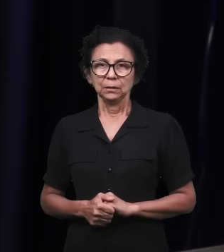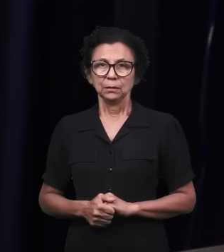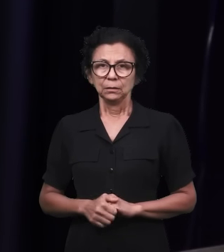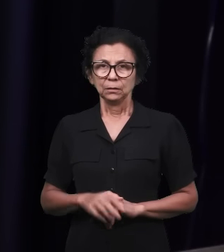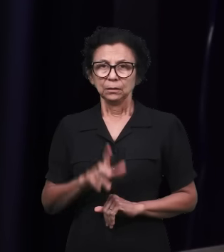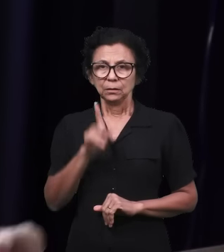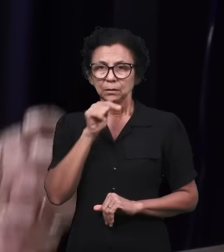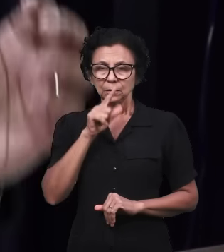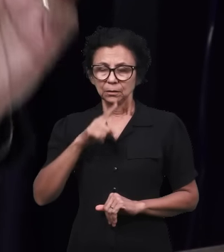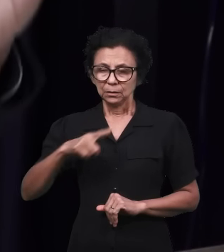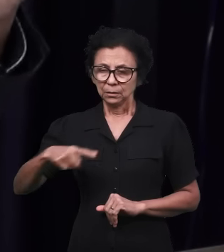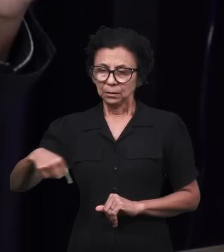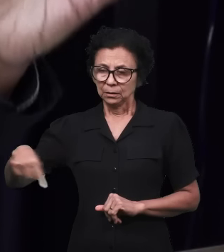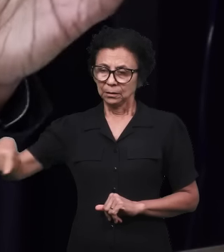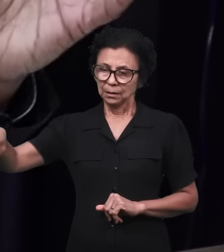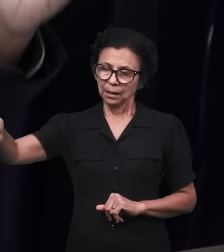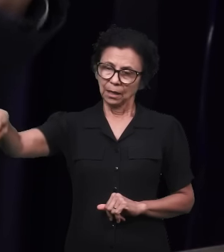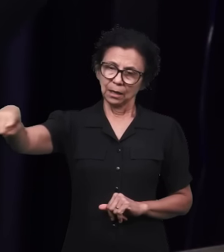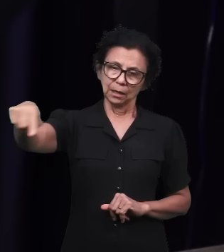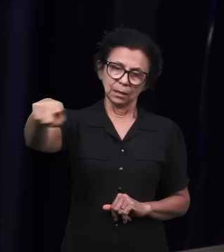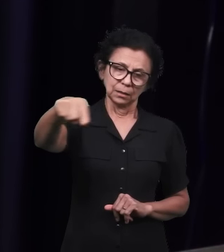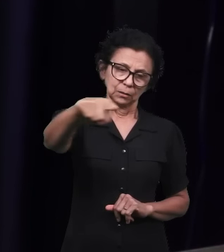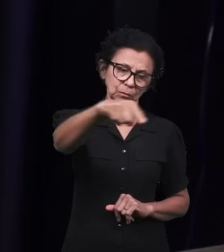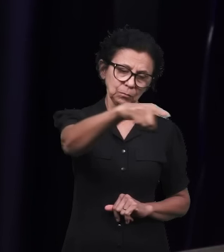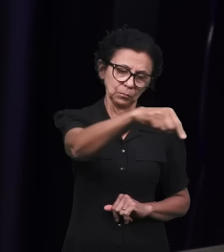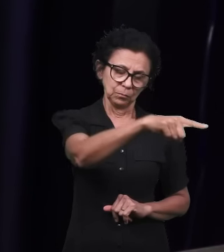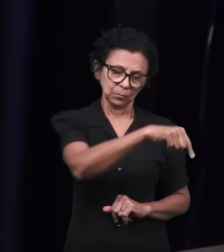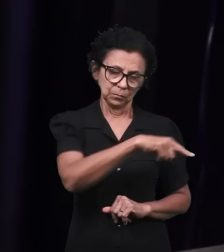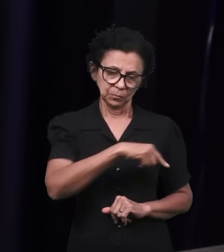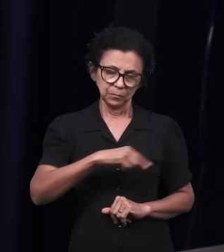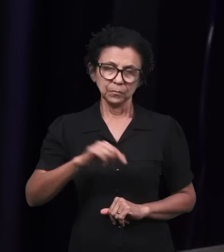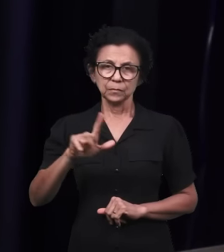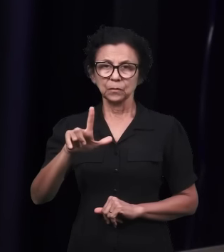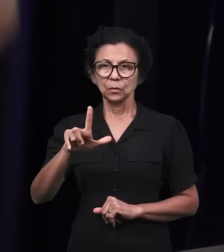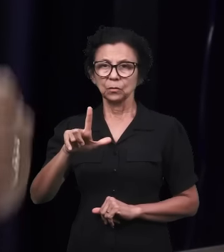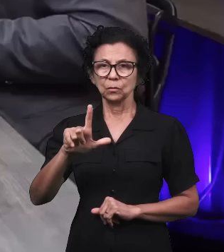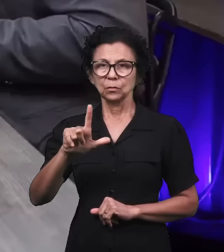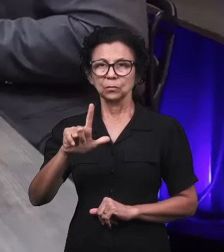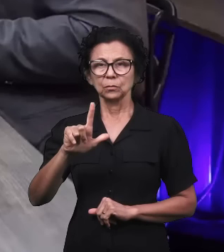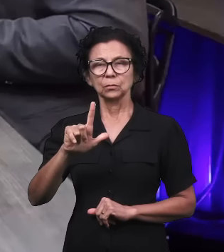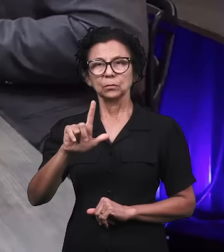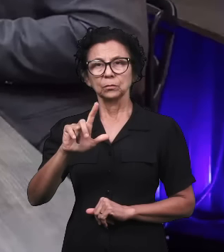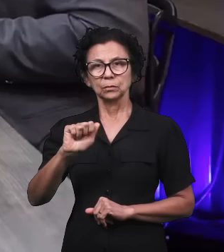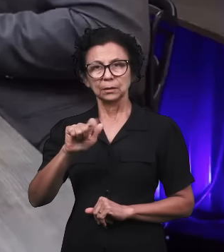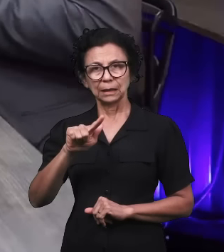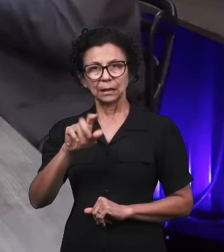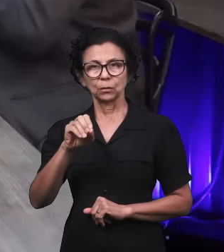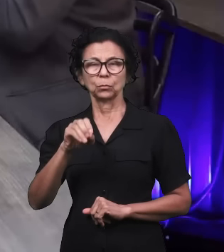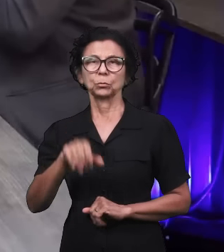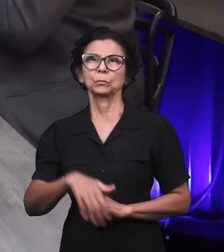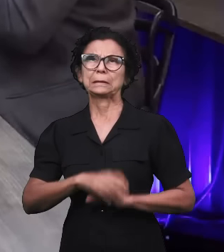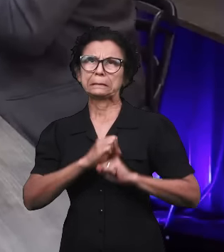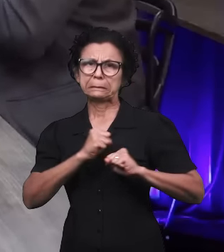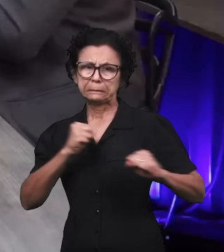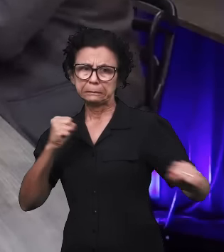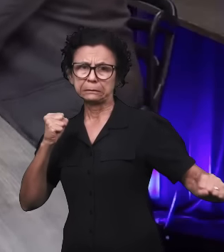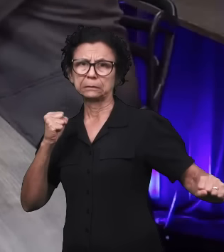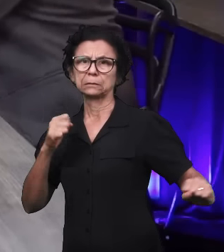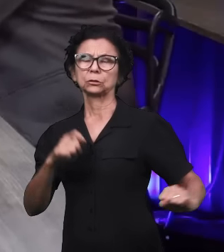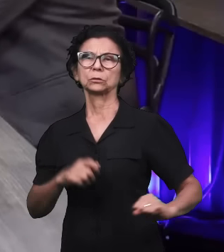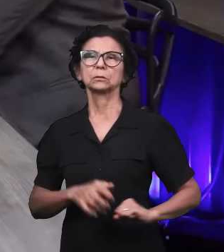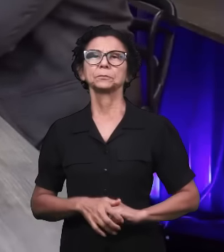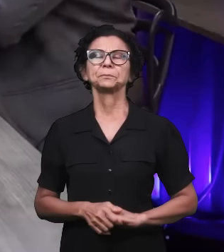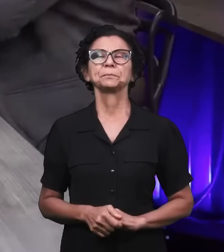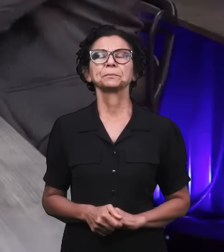né, o Mar da Galileia, imagina um mar, né? Mas é como nós vemos ali. Mas muito grande, né? Muito grande, né? Então